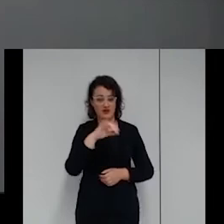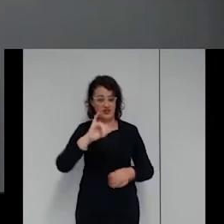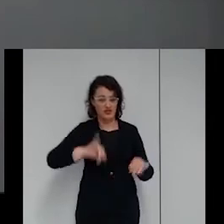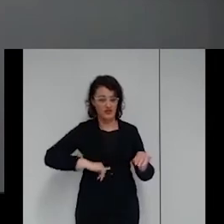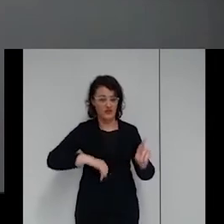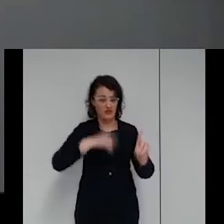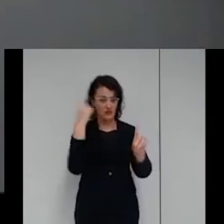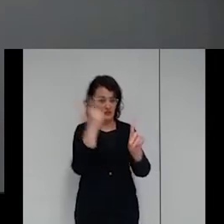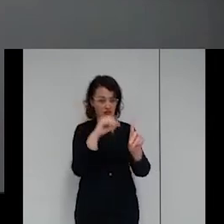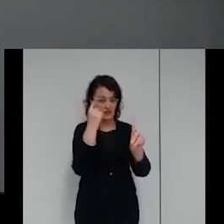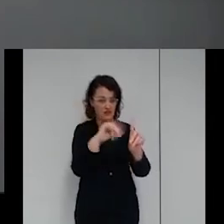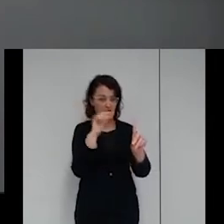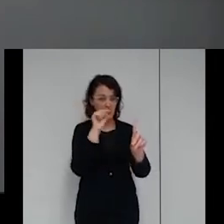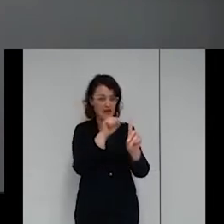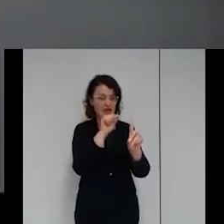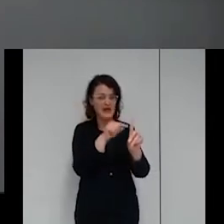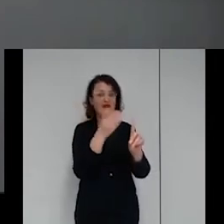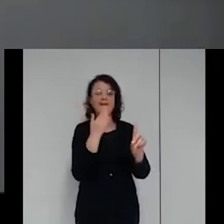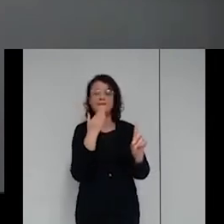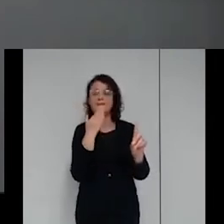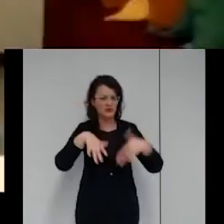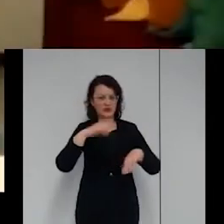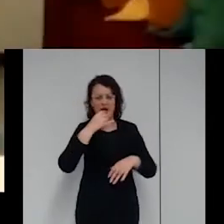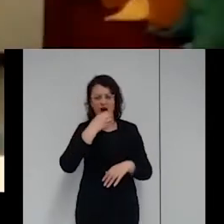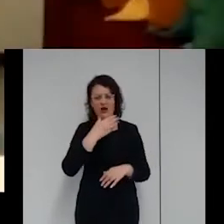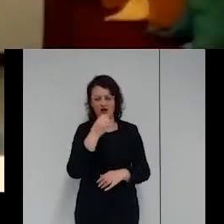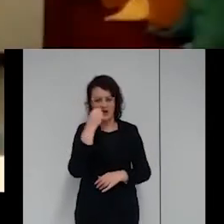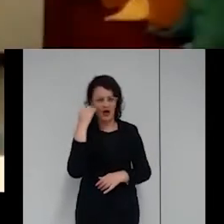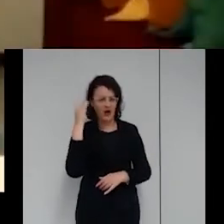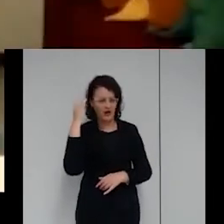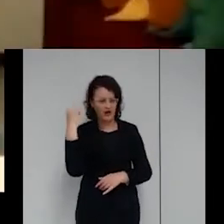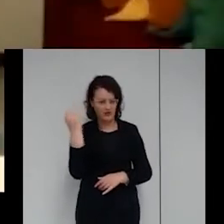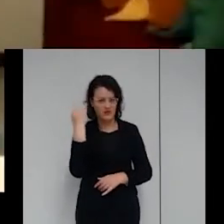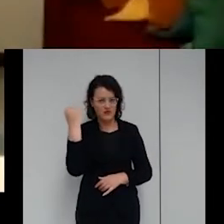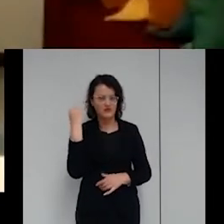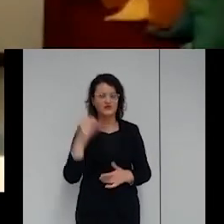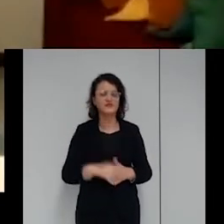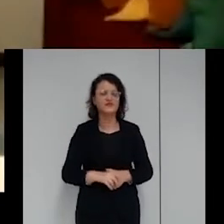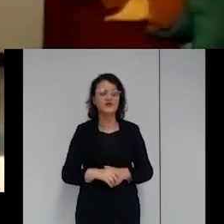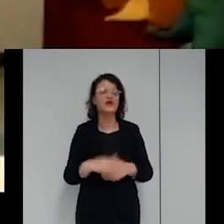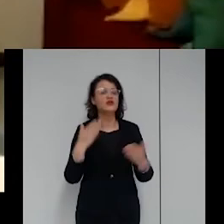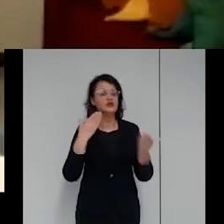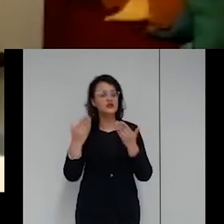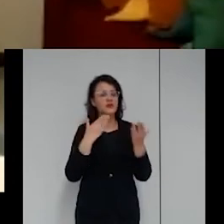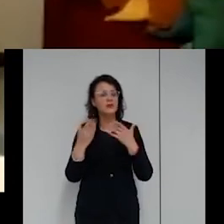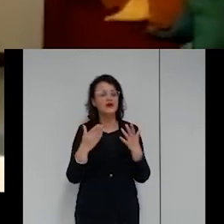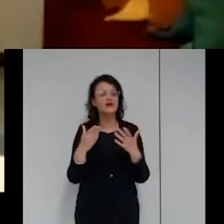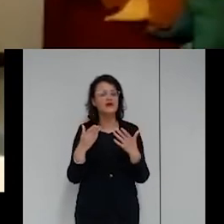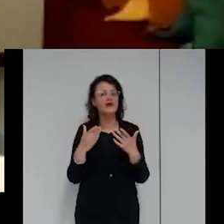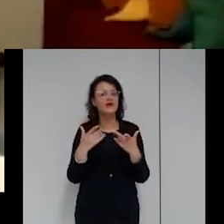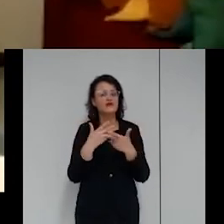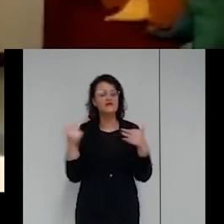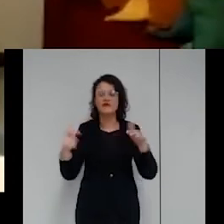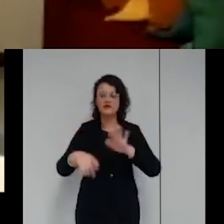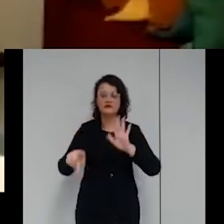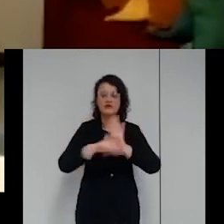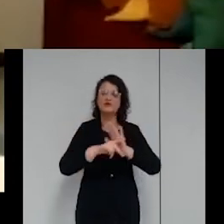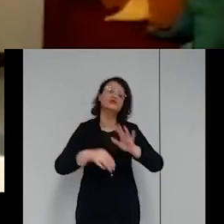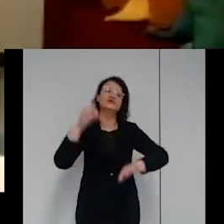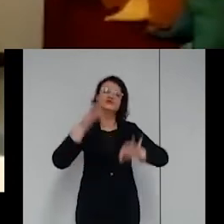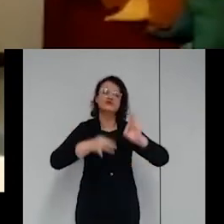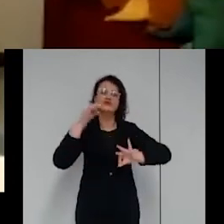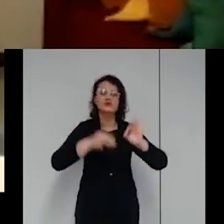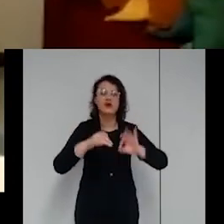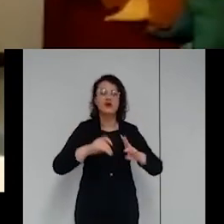de denúncia e de amparo às mulheres que sofreram violências. Para além dos aspectos judiciais e policiais, há toda